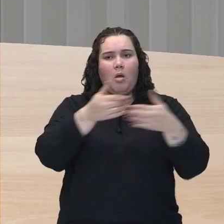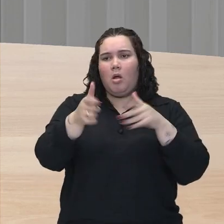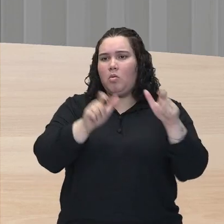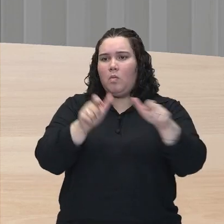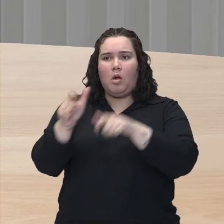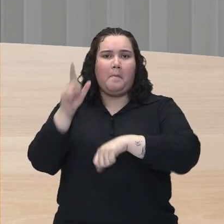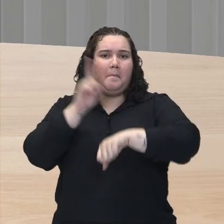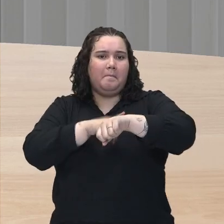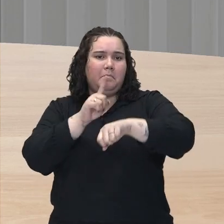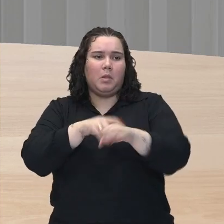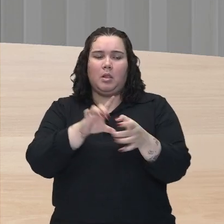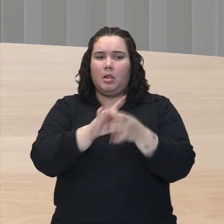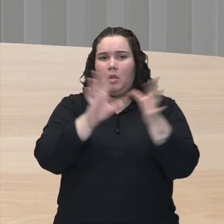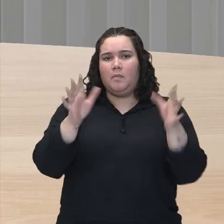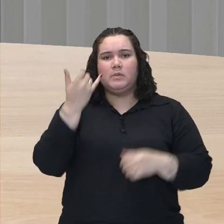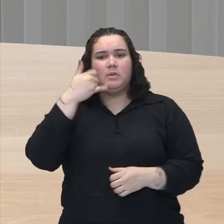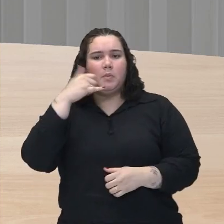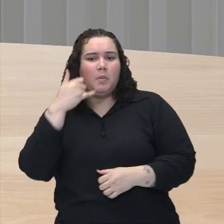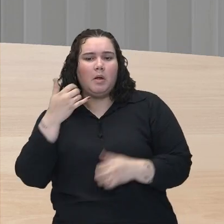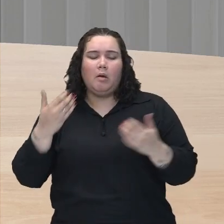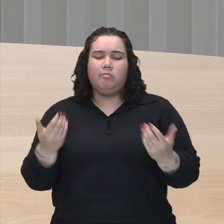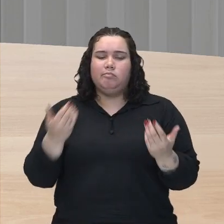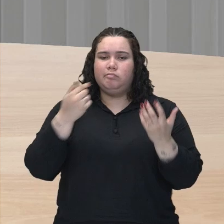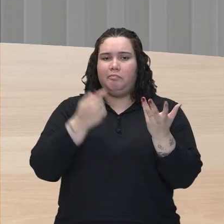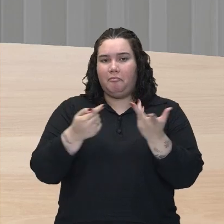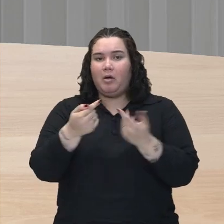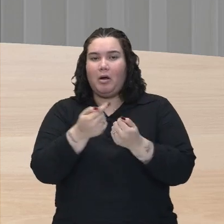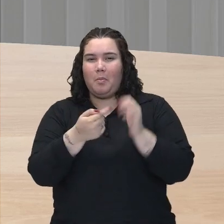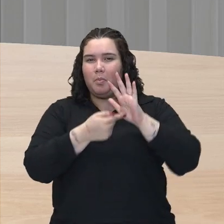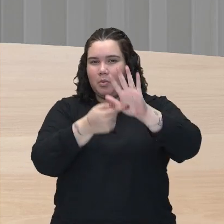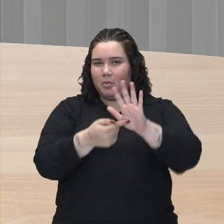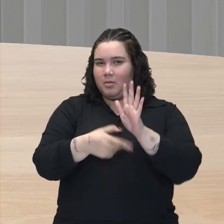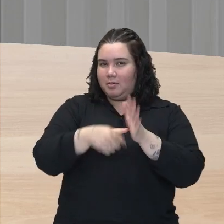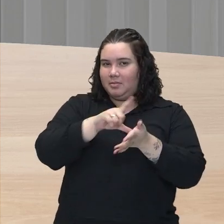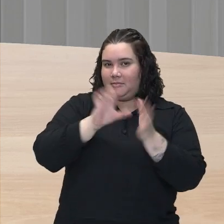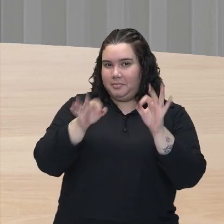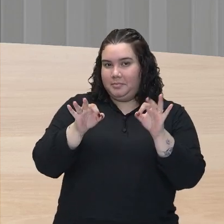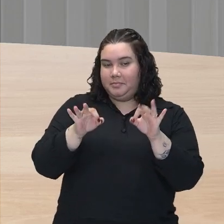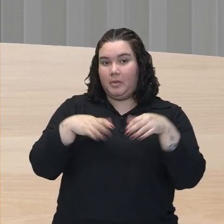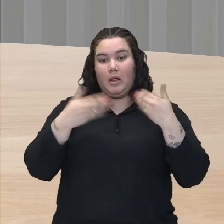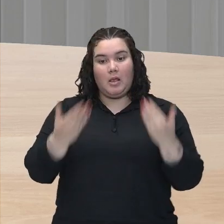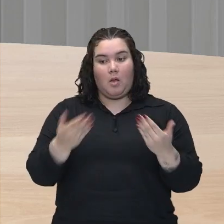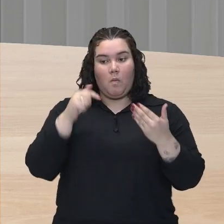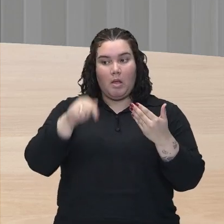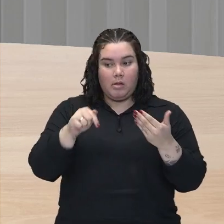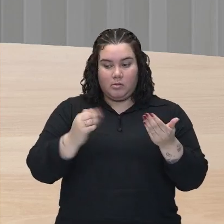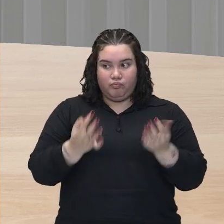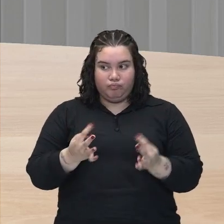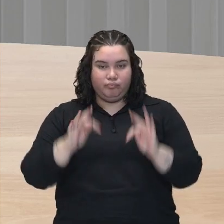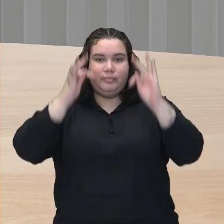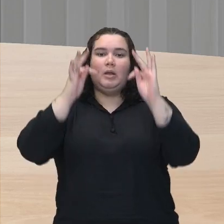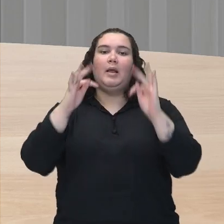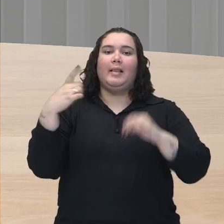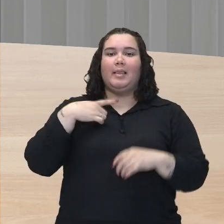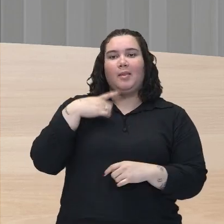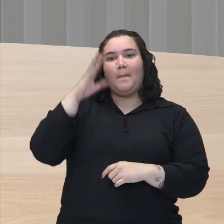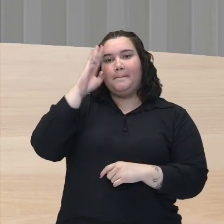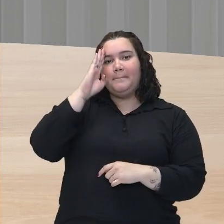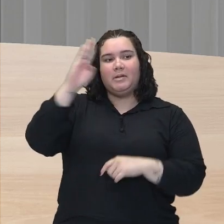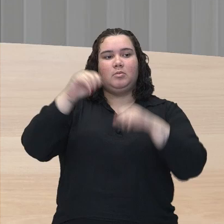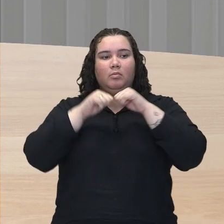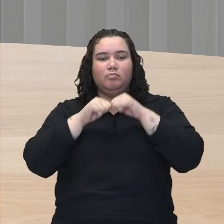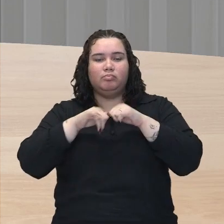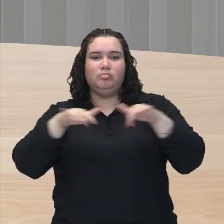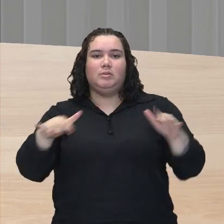qualquer tempo, em dispositivos, e isso faz com que o meio digital seja esse principal propagador desse